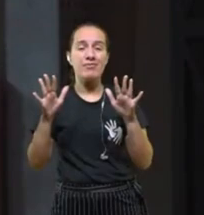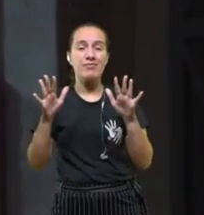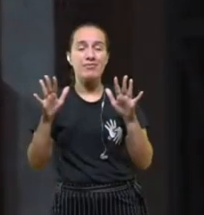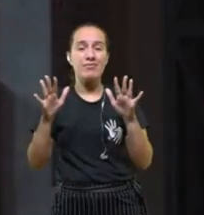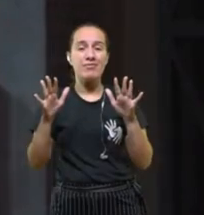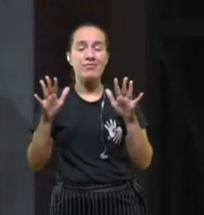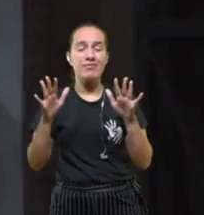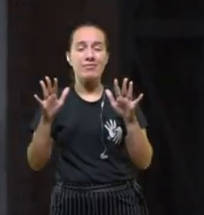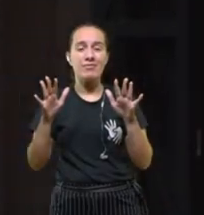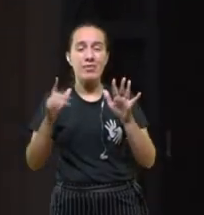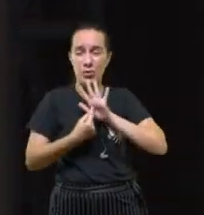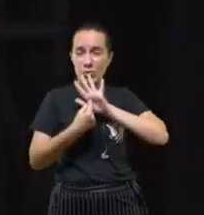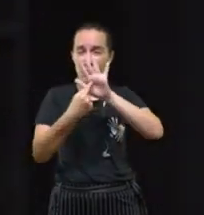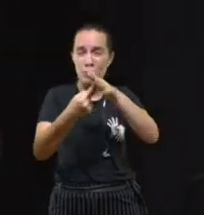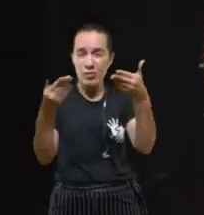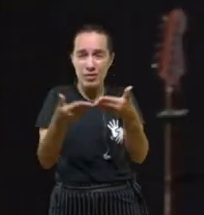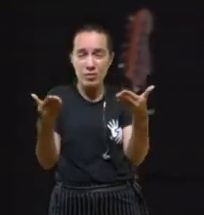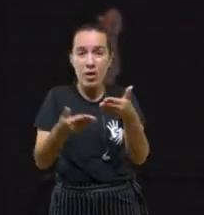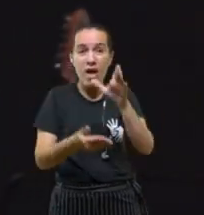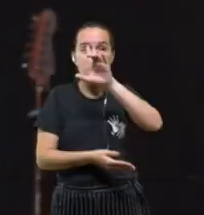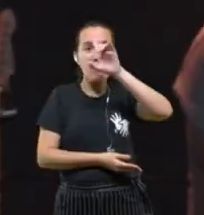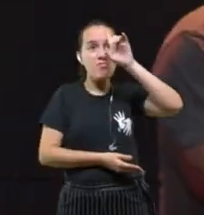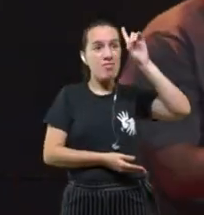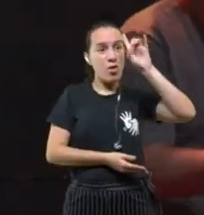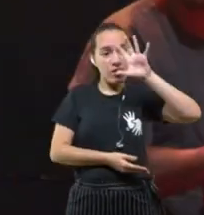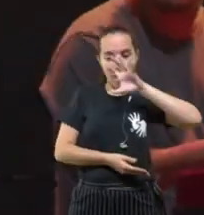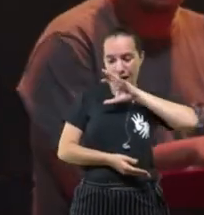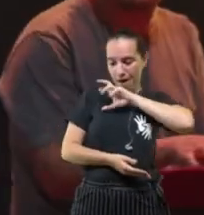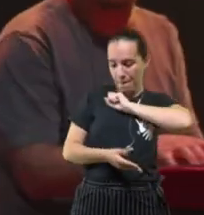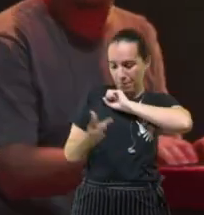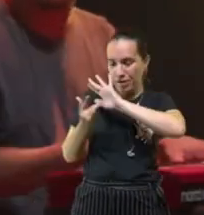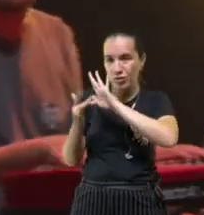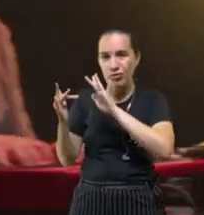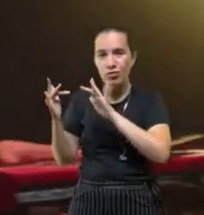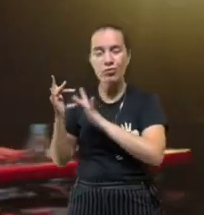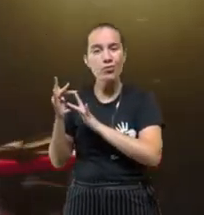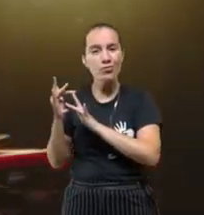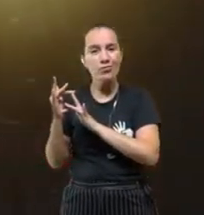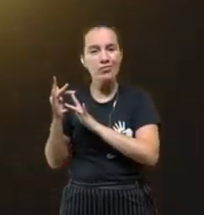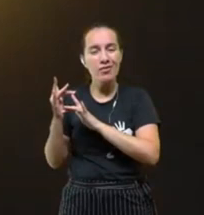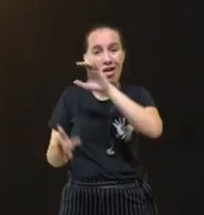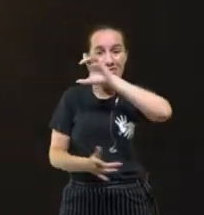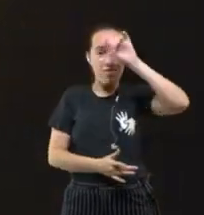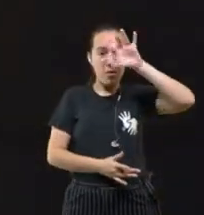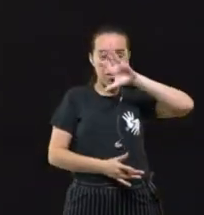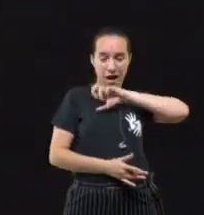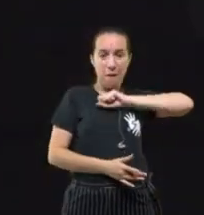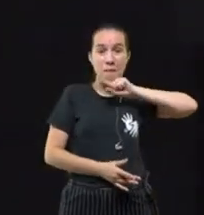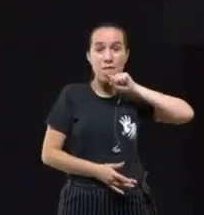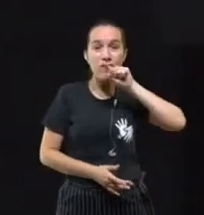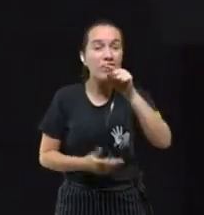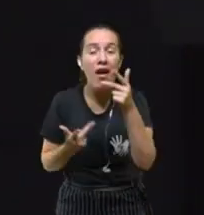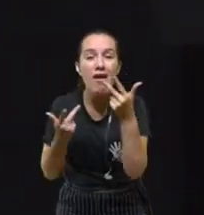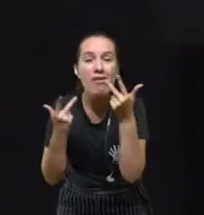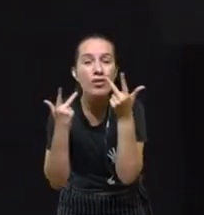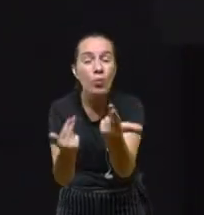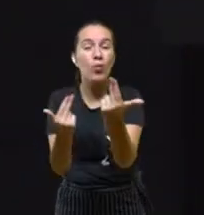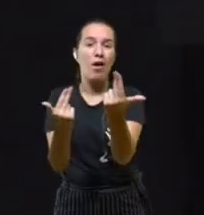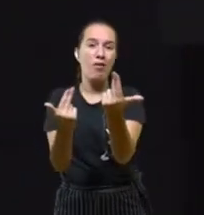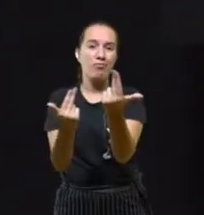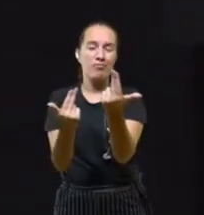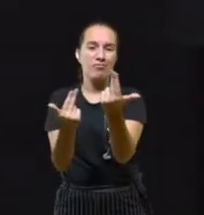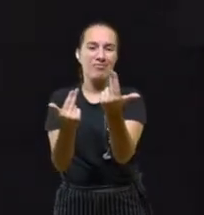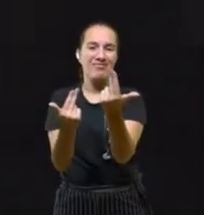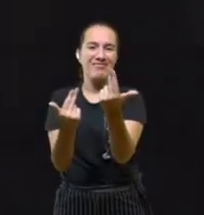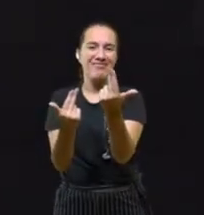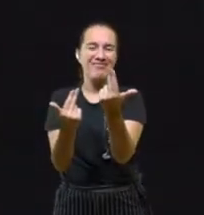essa revelação de quanto Jesus te ama, eu te garanto que da forma